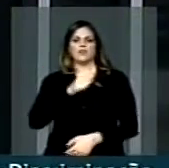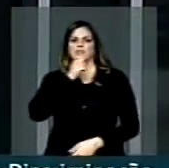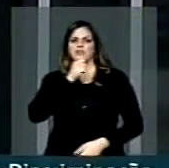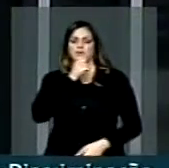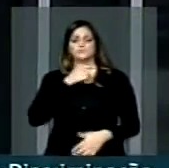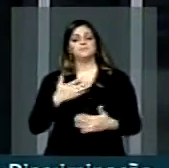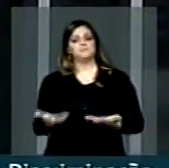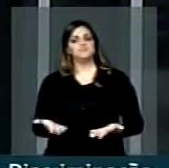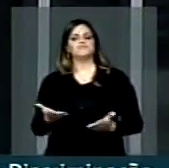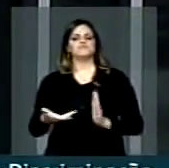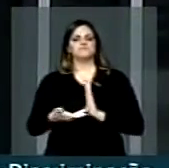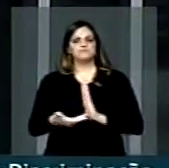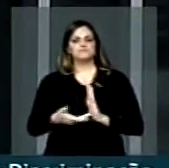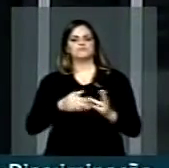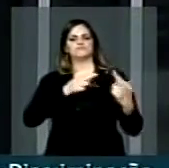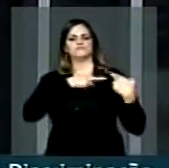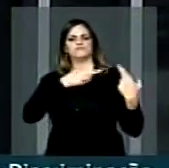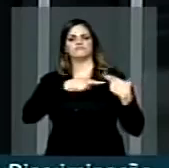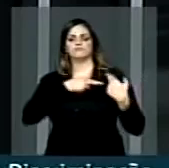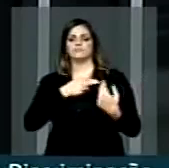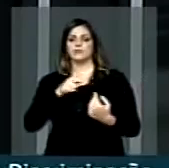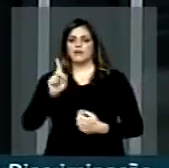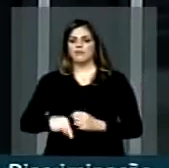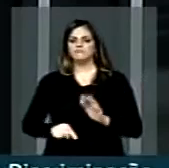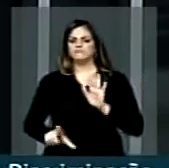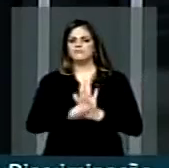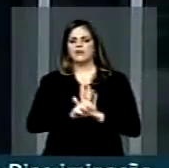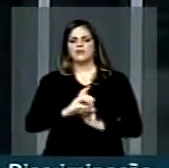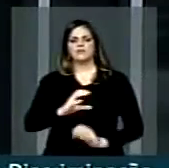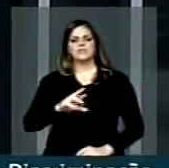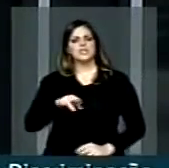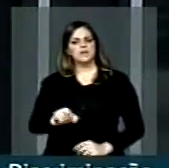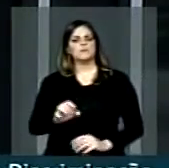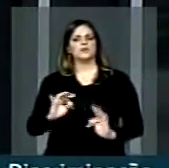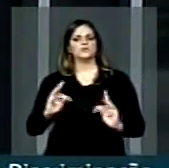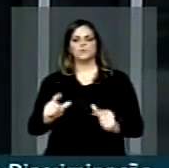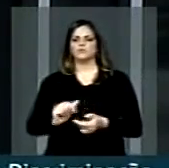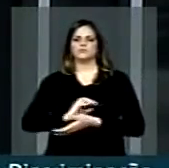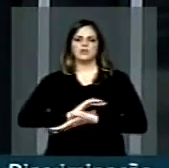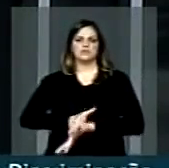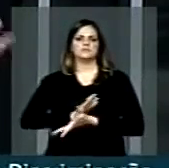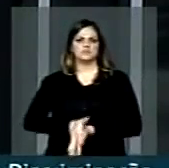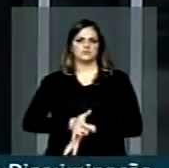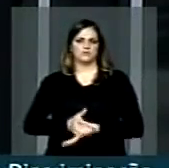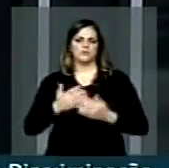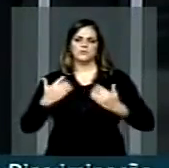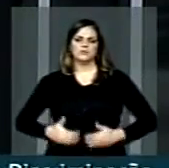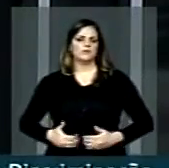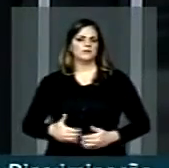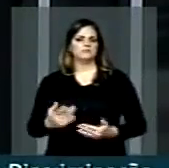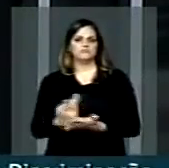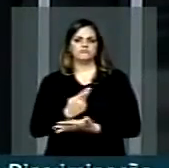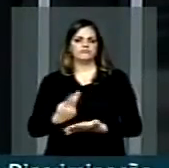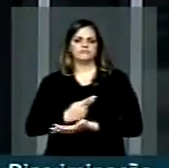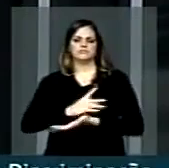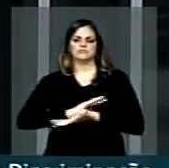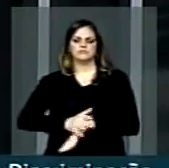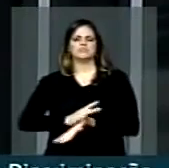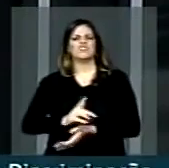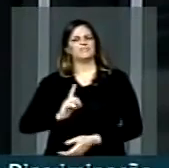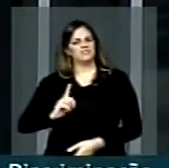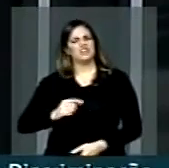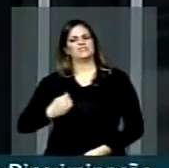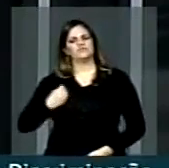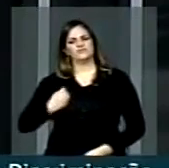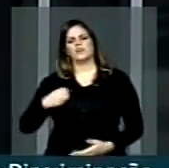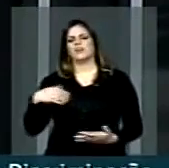Por isso que essa casa tem o dever de criminalizar com muita contundência todas as atitudes discriminatórias que infelizmente ainda